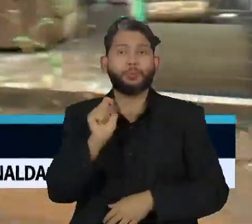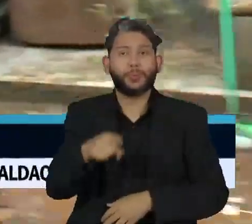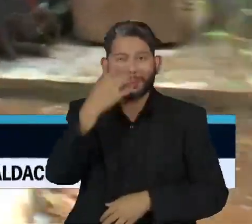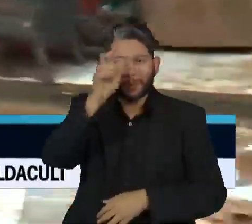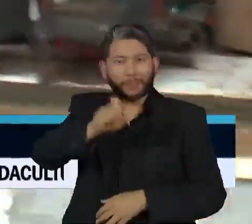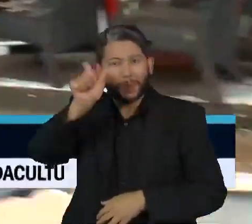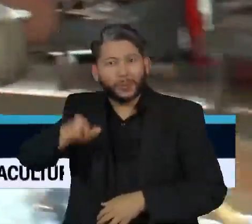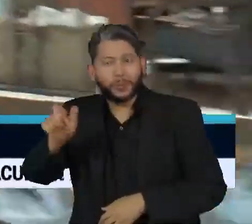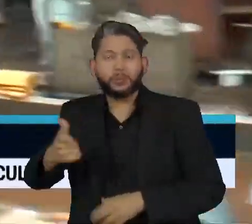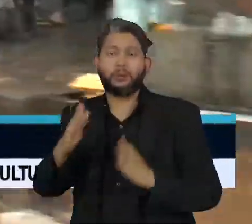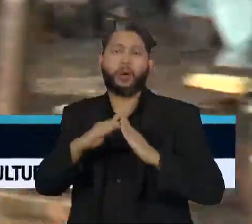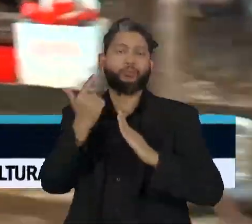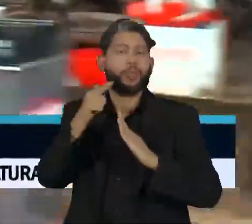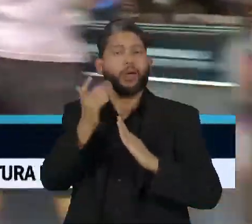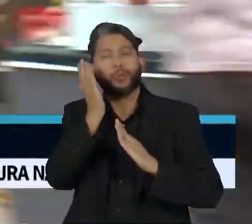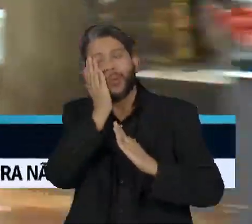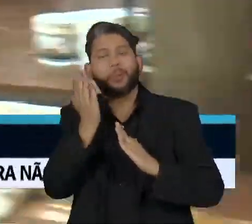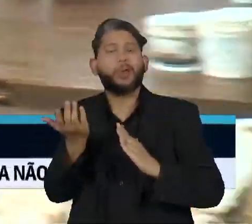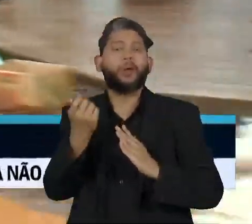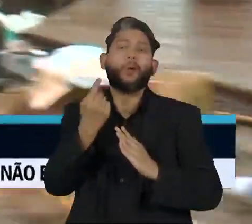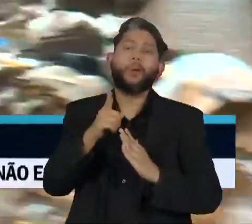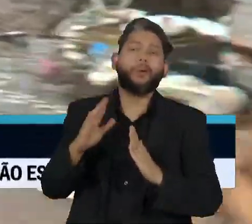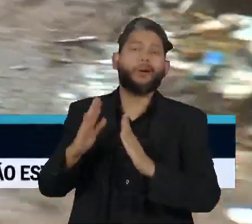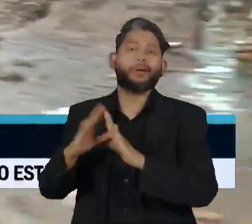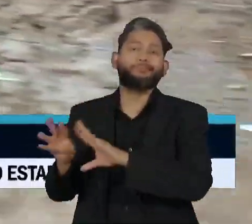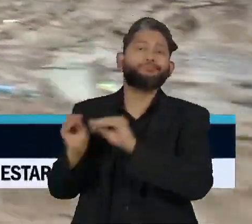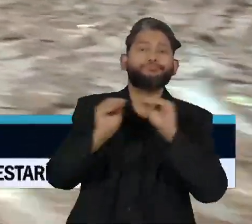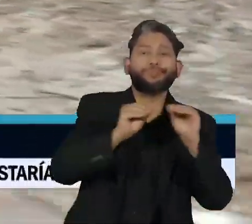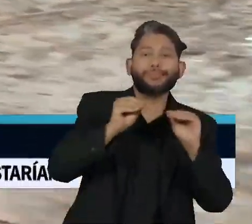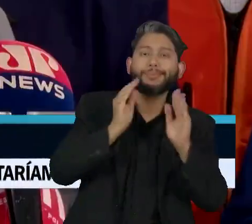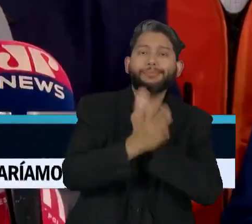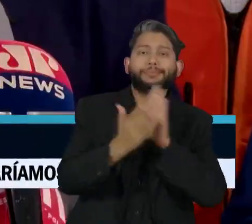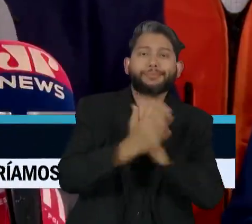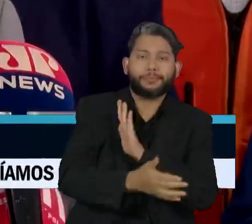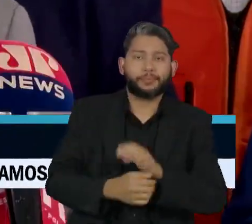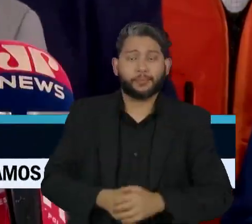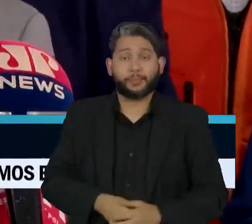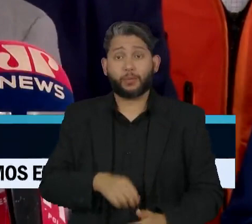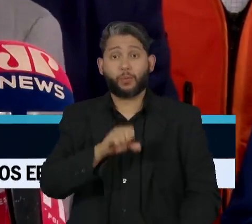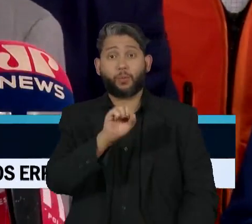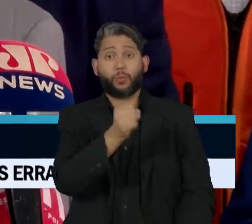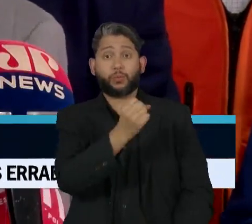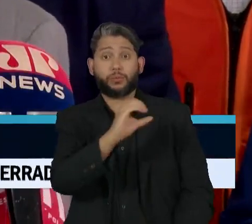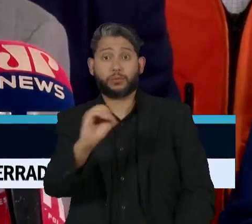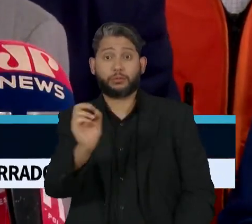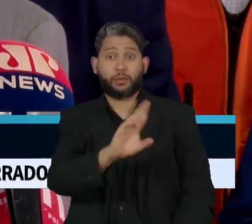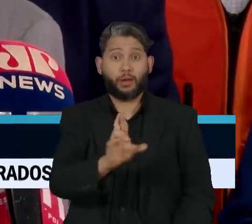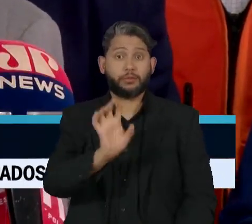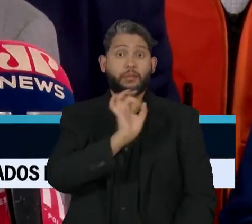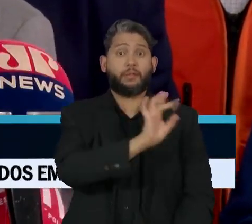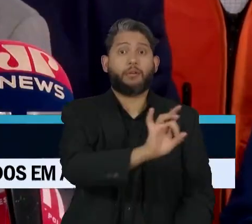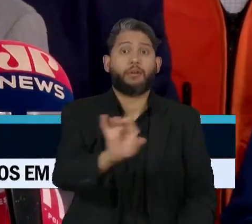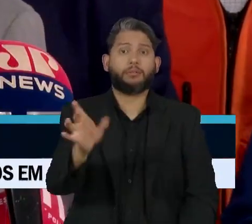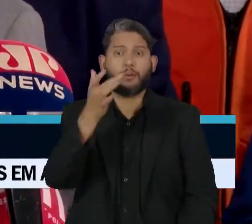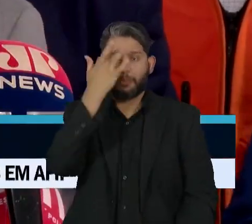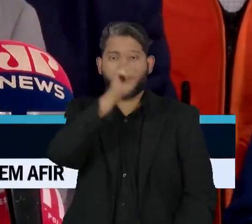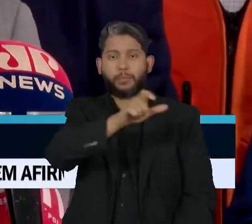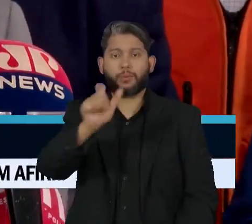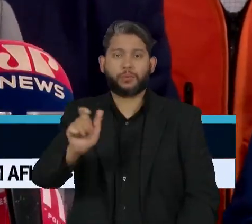pessoas estão desabrigadas ou desalojadas. R$ 800 para cada um desses